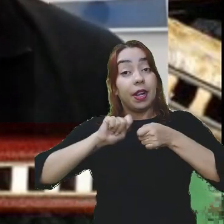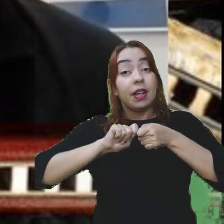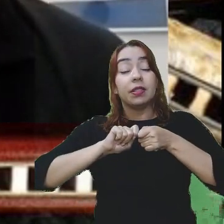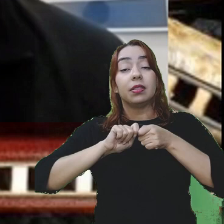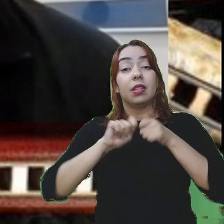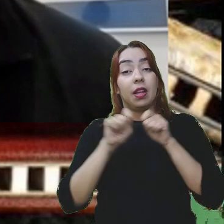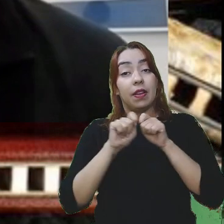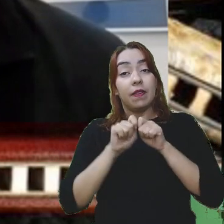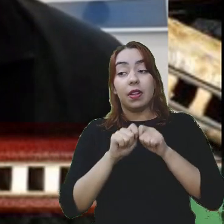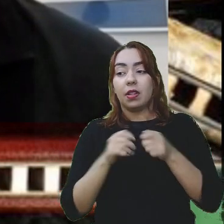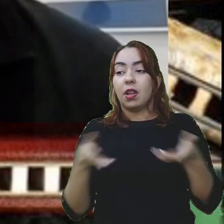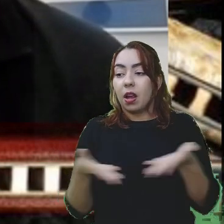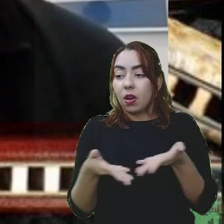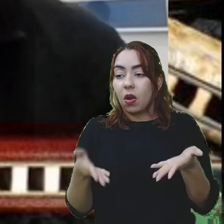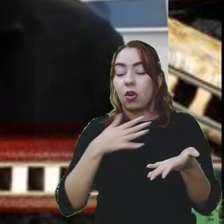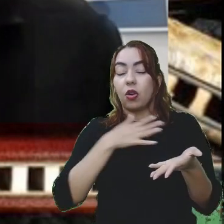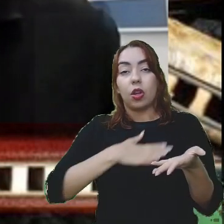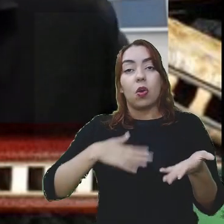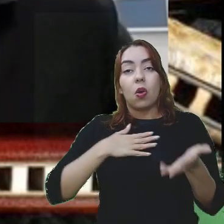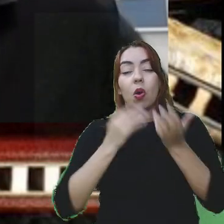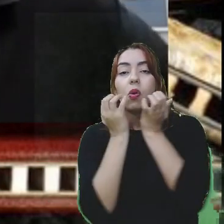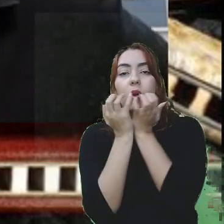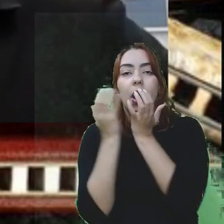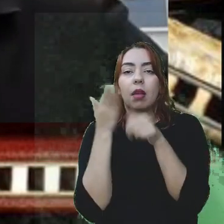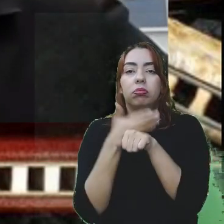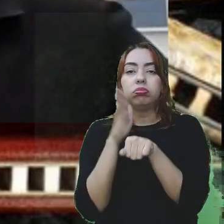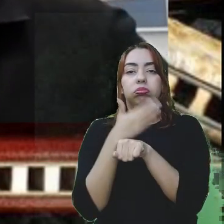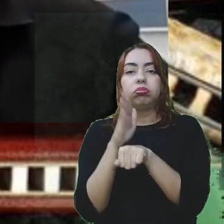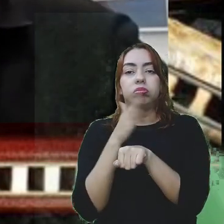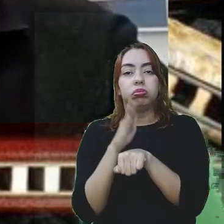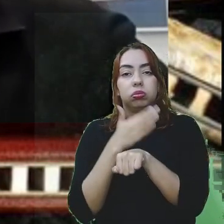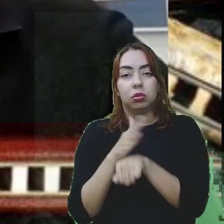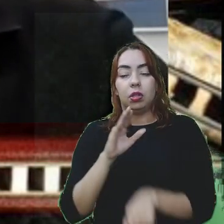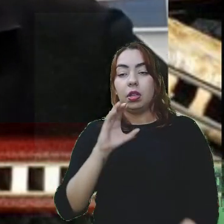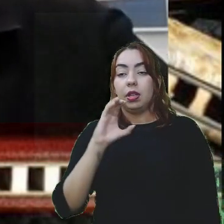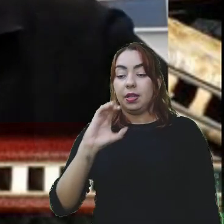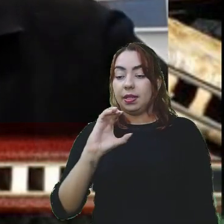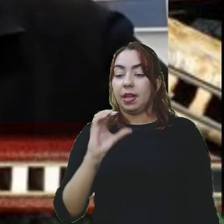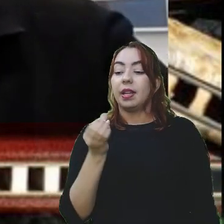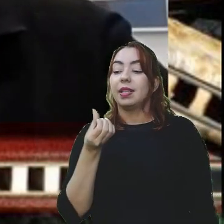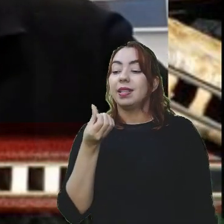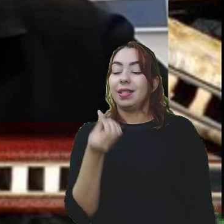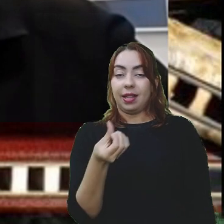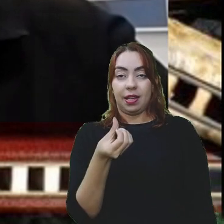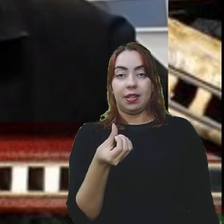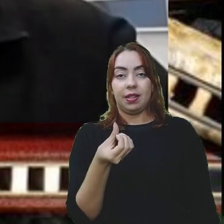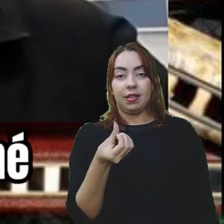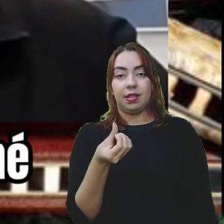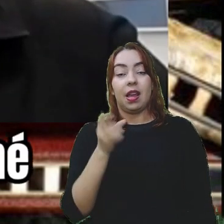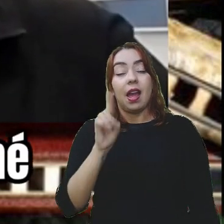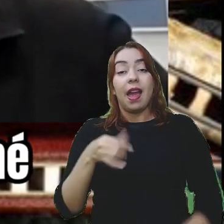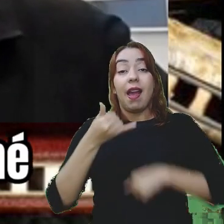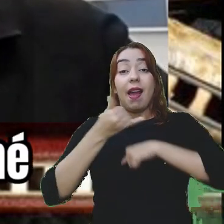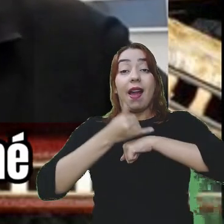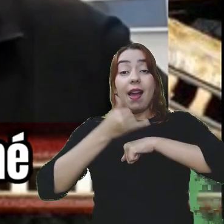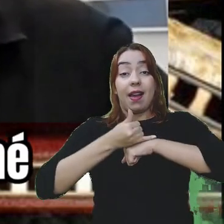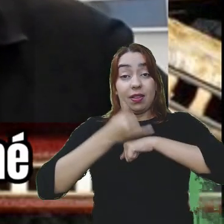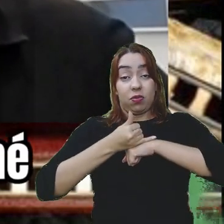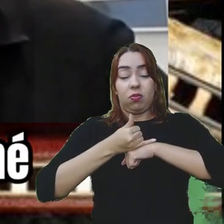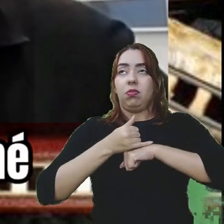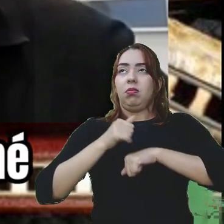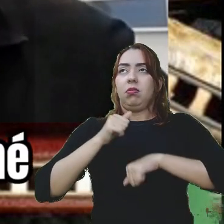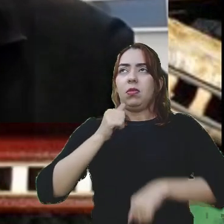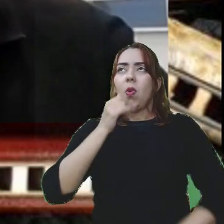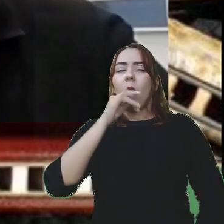fizeram a gaita que eu uso na minha afinação, né? Que eles chamaram de C6, porque eu tenho um Lá soprado. Um Lá soprado e um Si